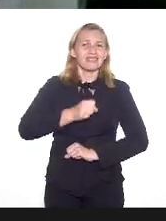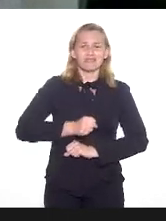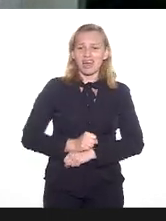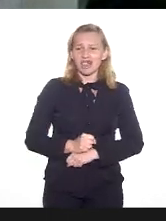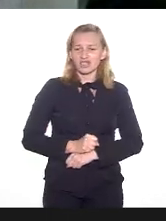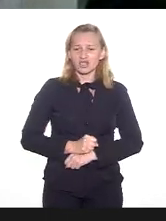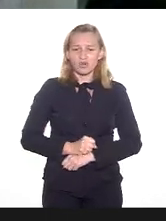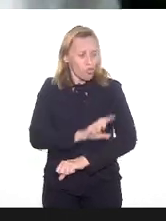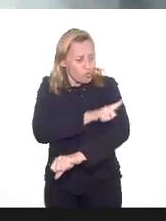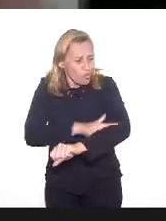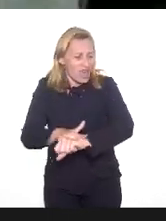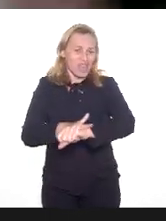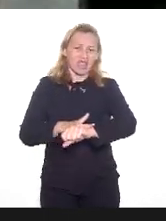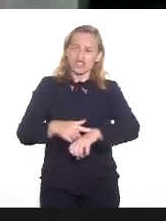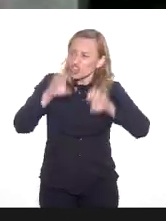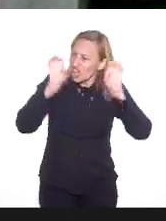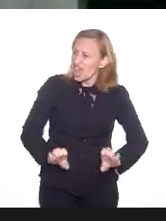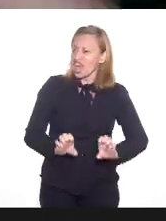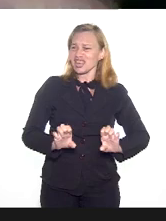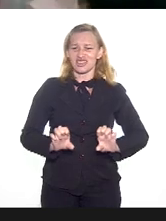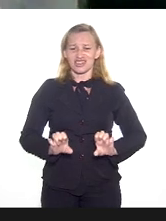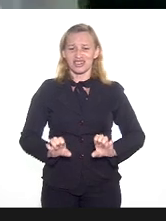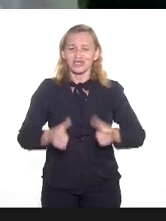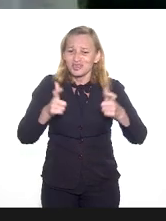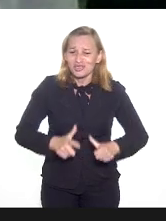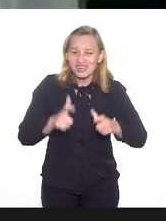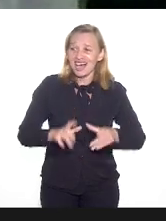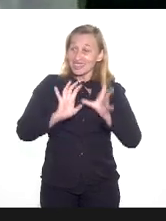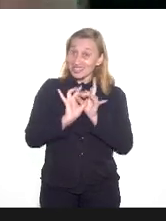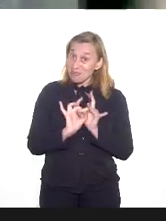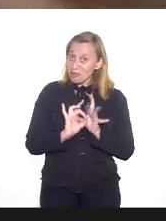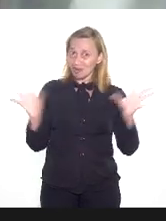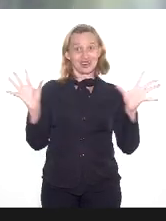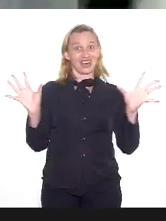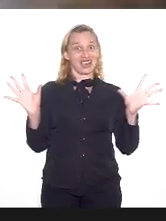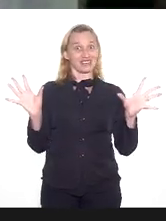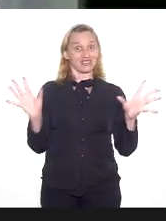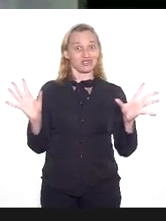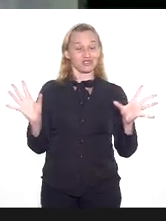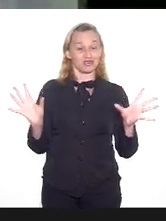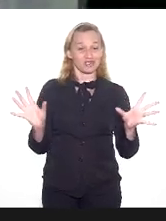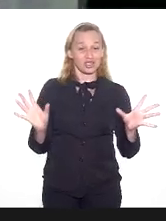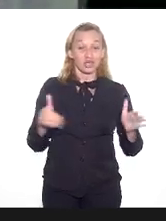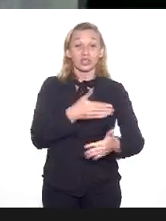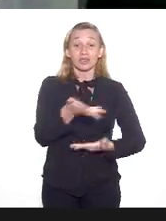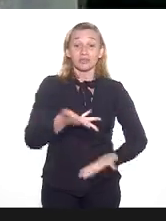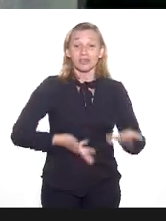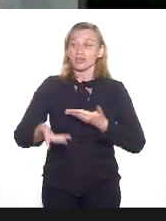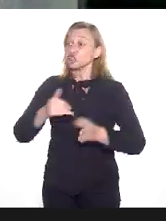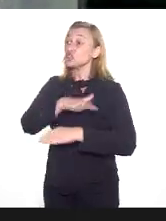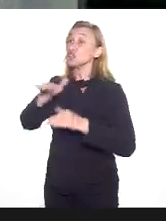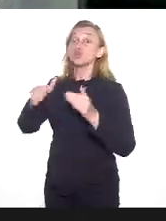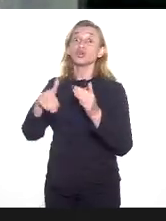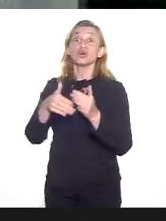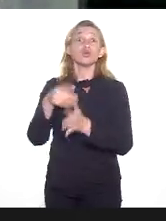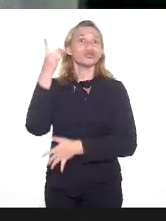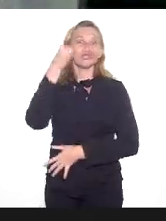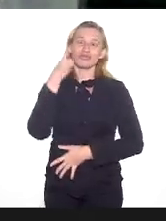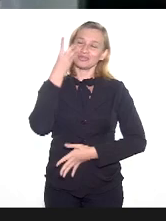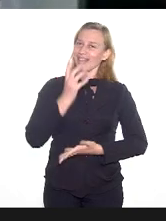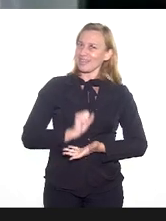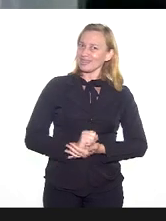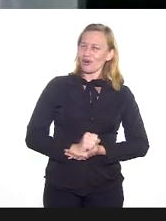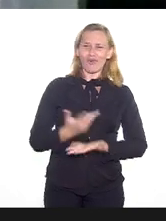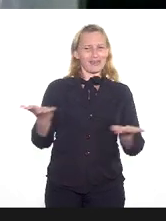com ética, num ambiente democrático de participação de todos os membros. Olha aí, quer